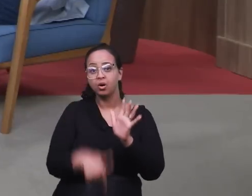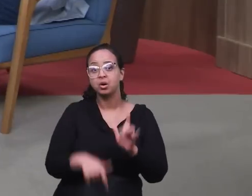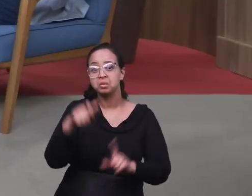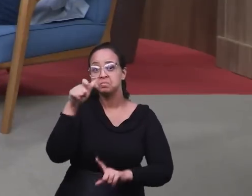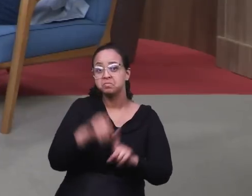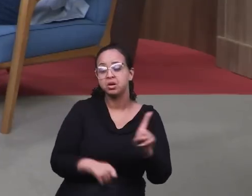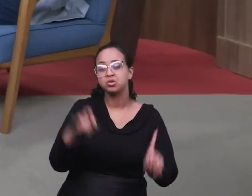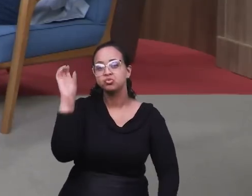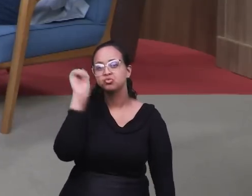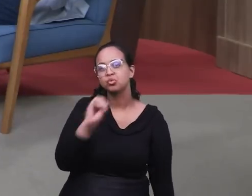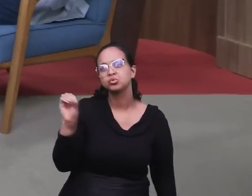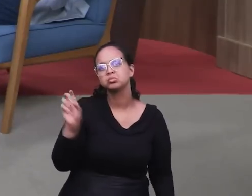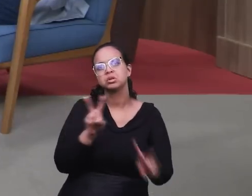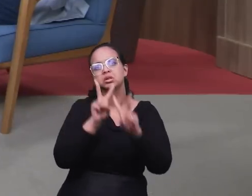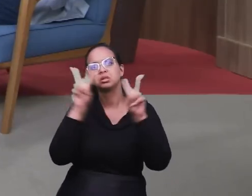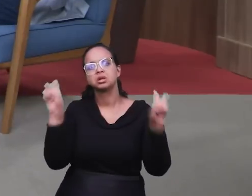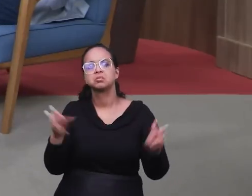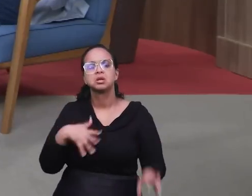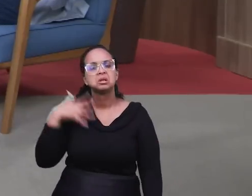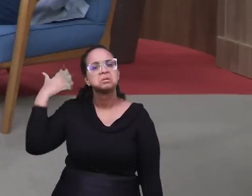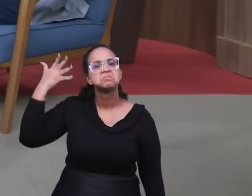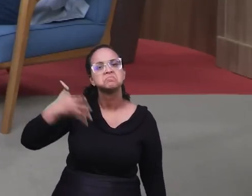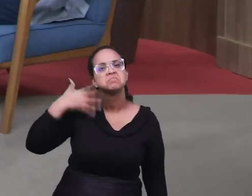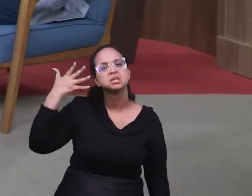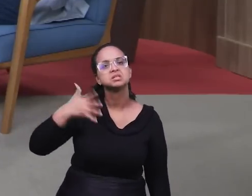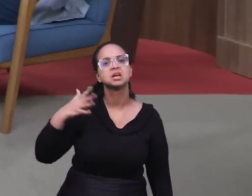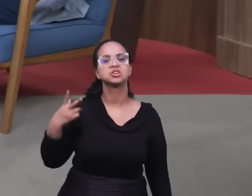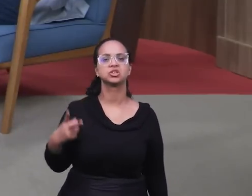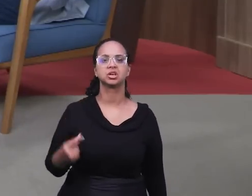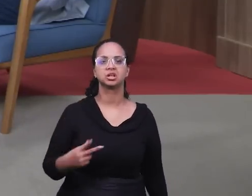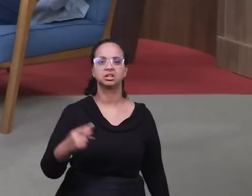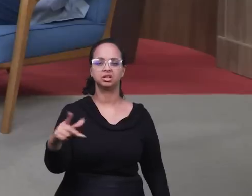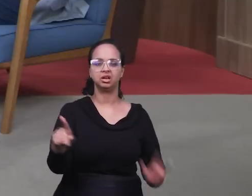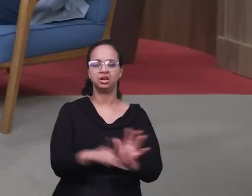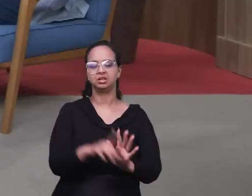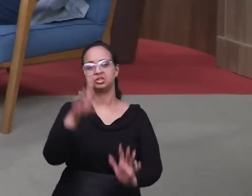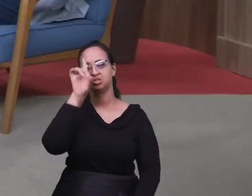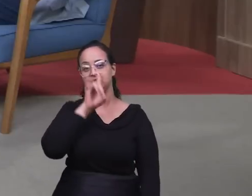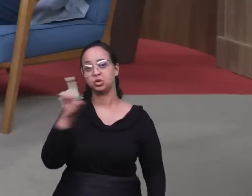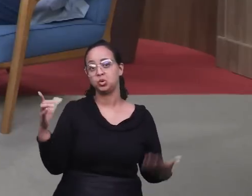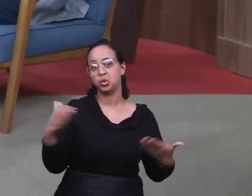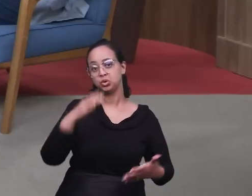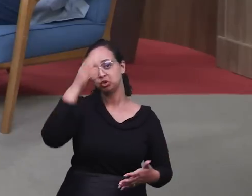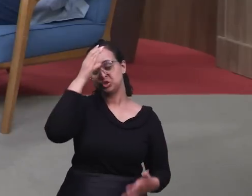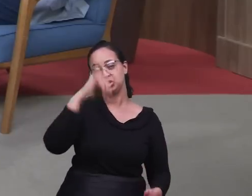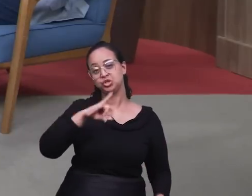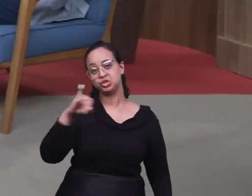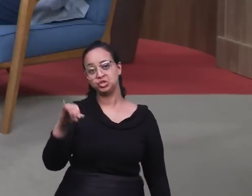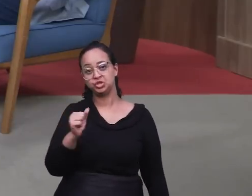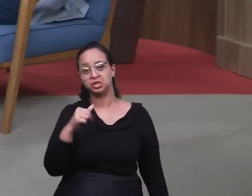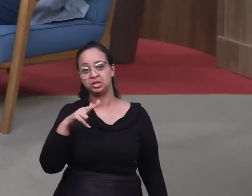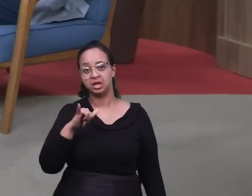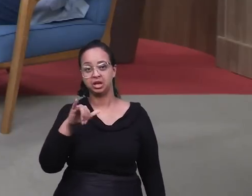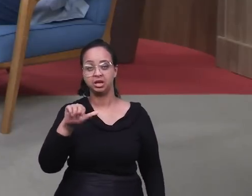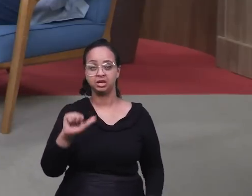de outubro e que tem o título Esta é a Mensagem Eterna de Deus. Hoje a tia Janaína vai trabalhar com o teclado,